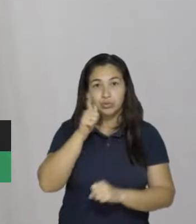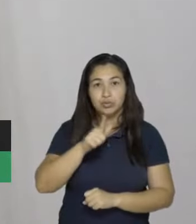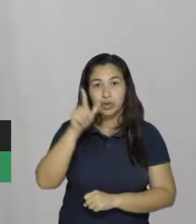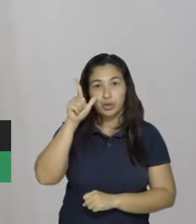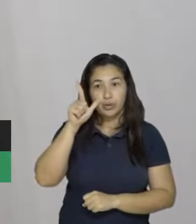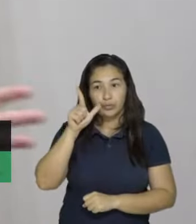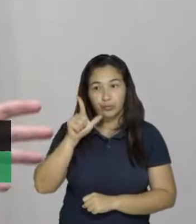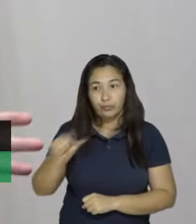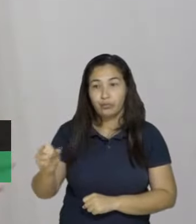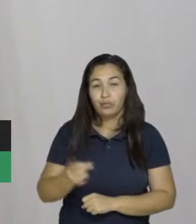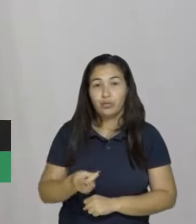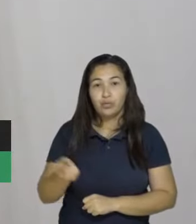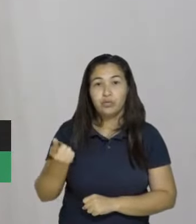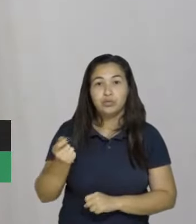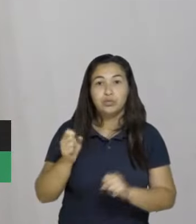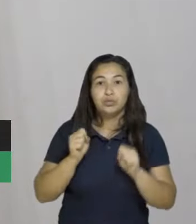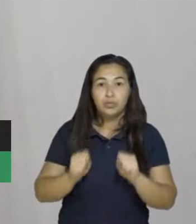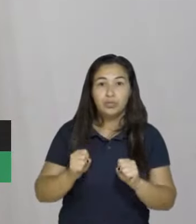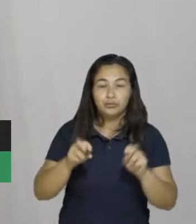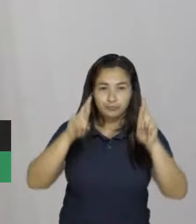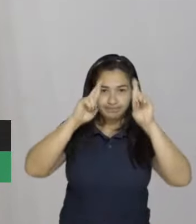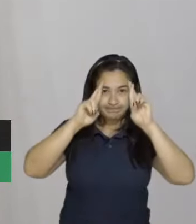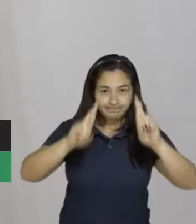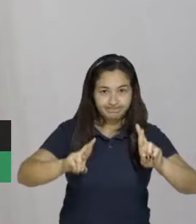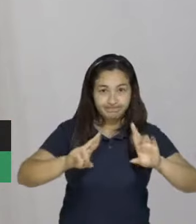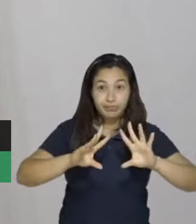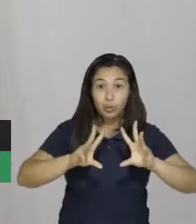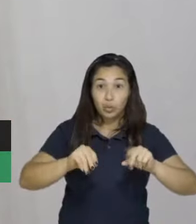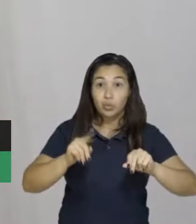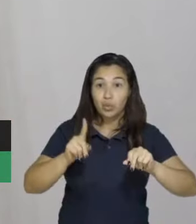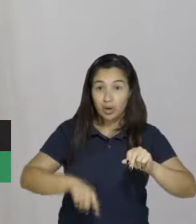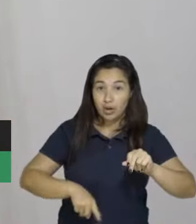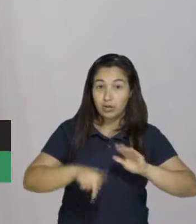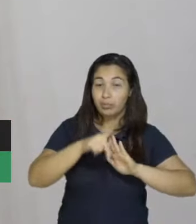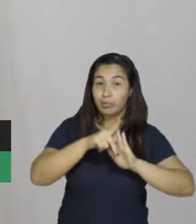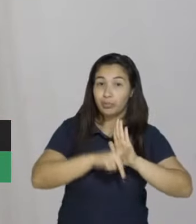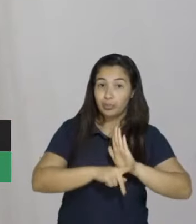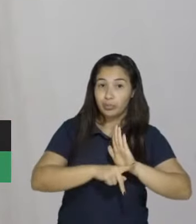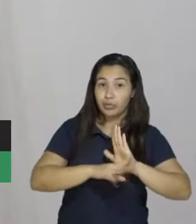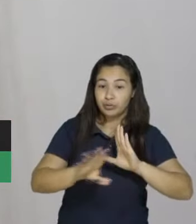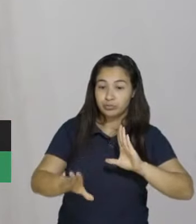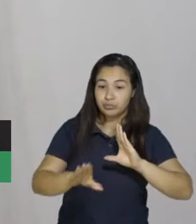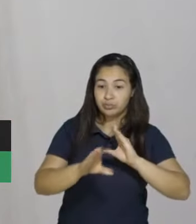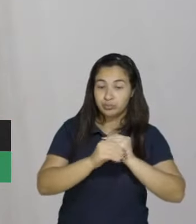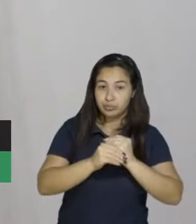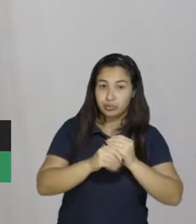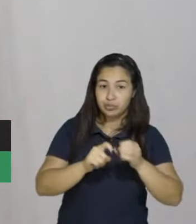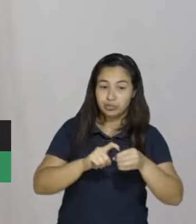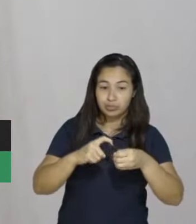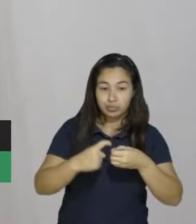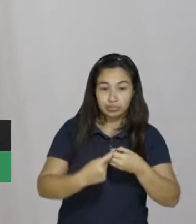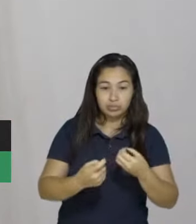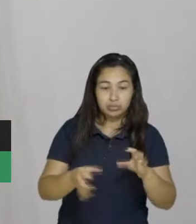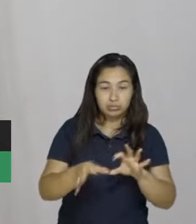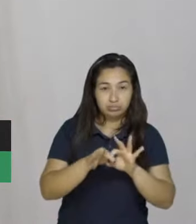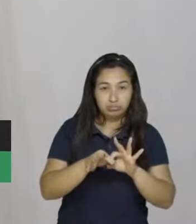respeitadas. Todos estes são projetos complementares ao projeto arquitetônico. Pois